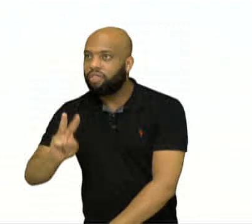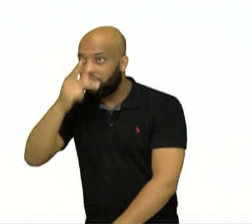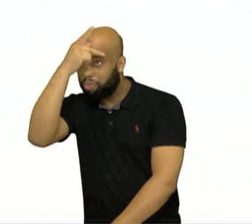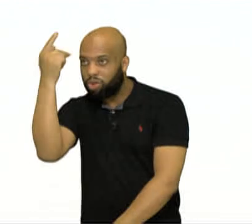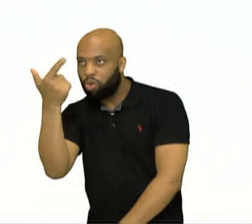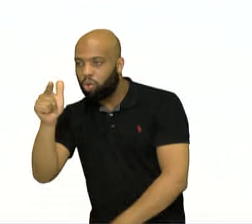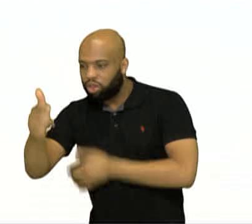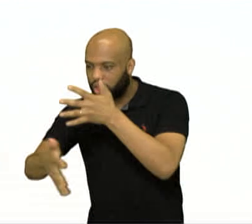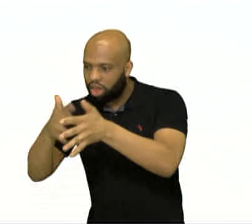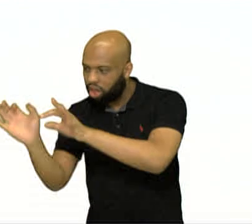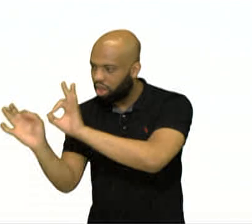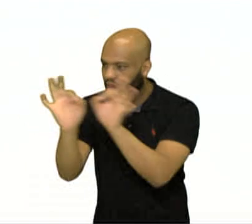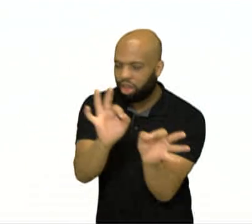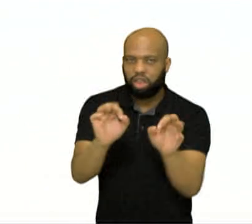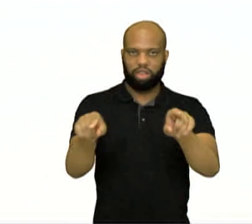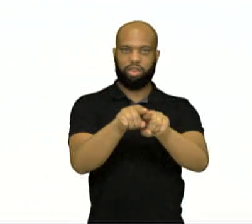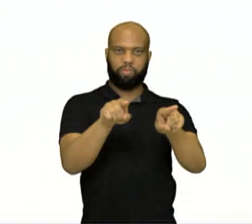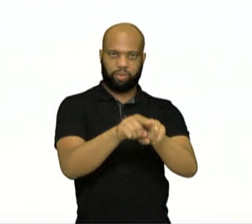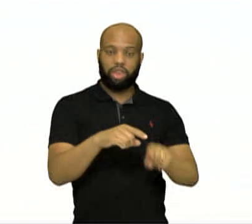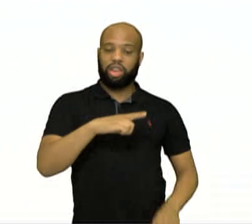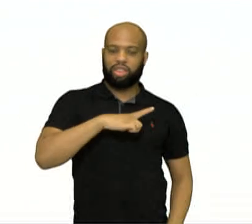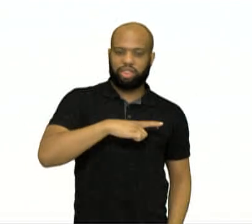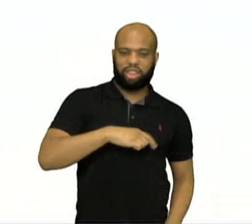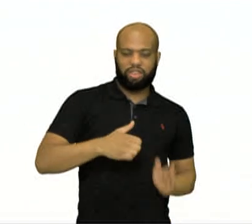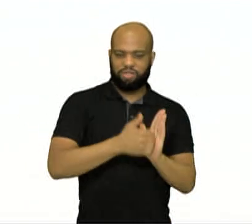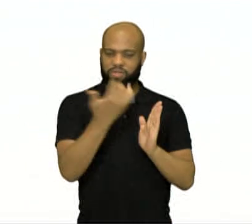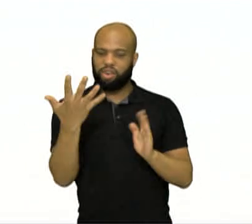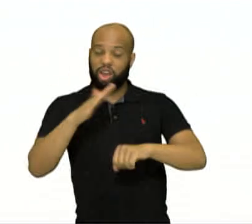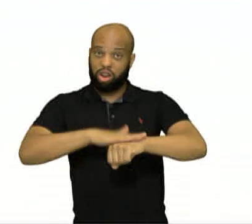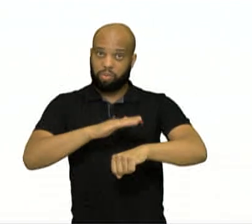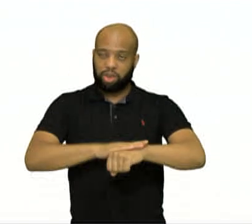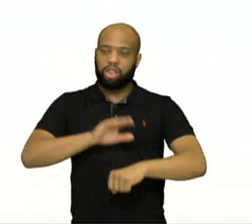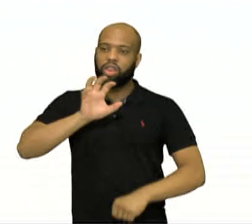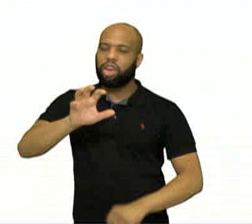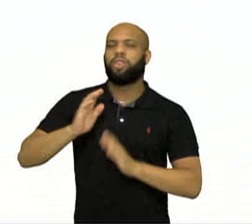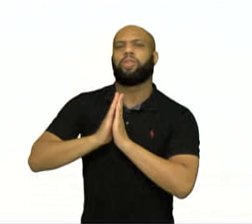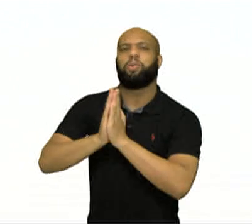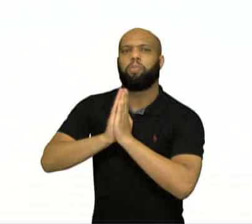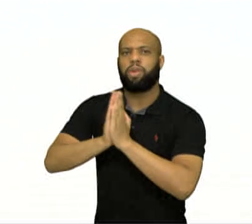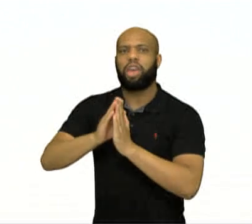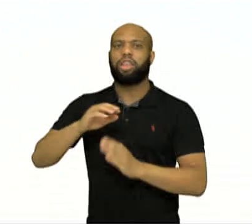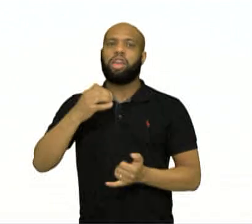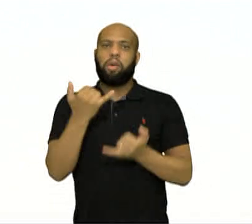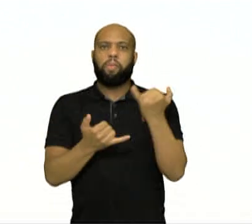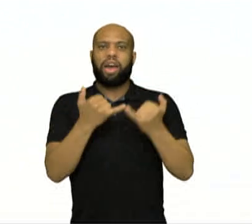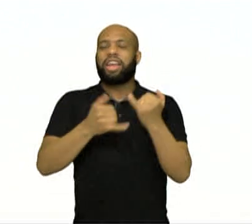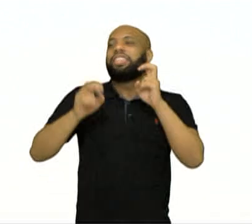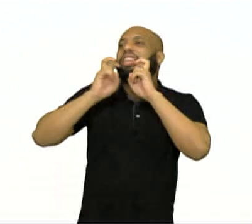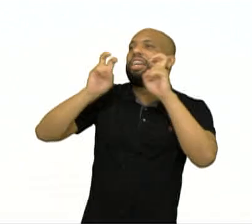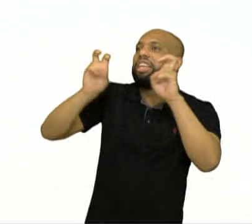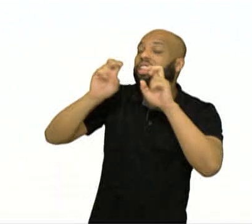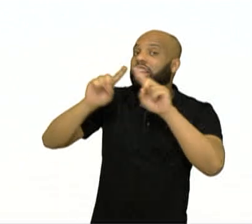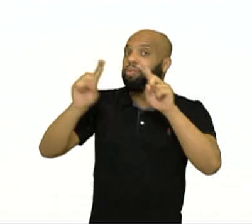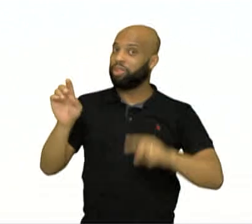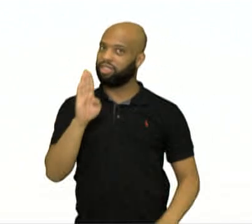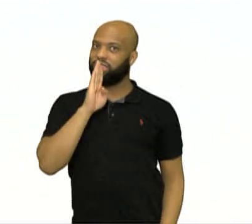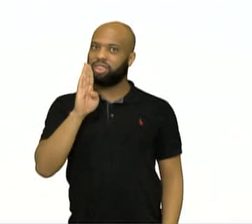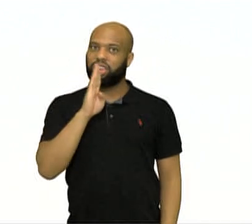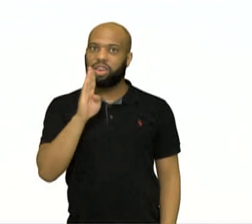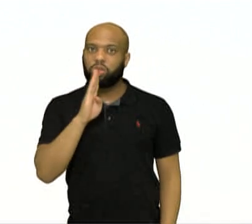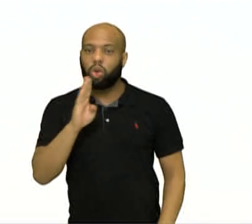outro. Muitas vezes é isso que ele suplica, num grito silencioso: